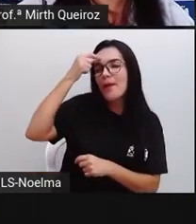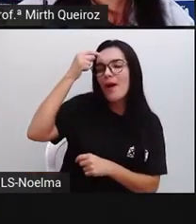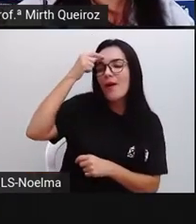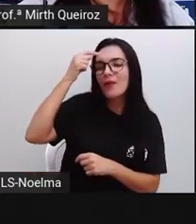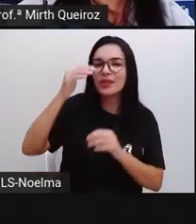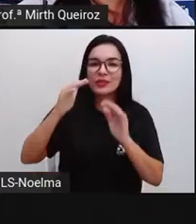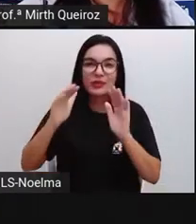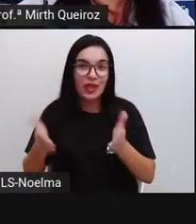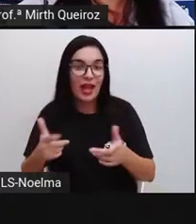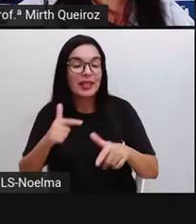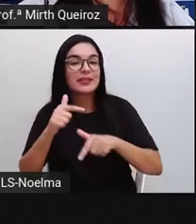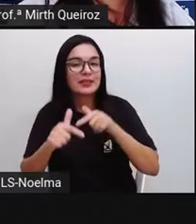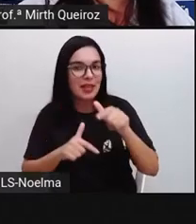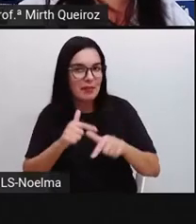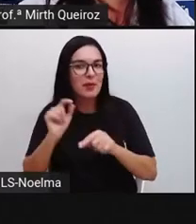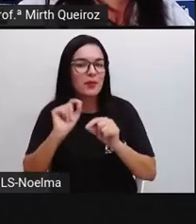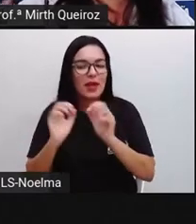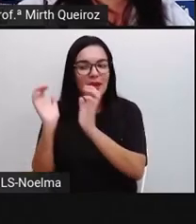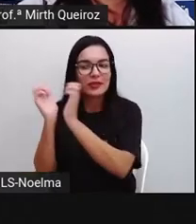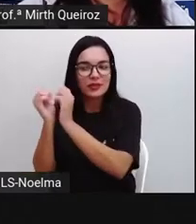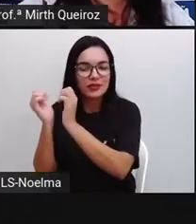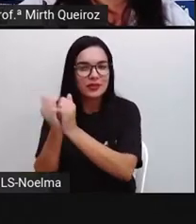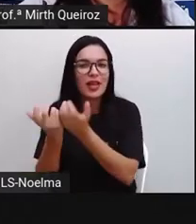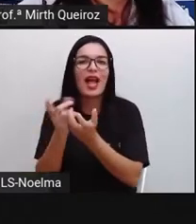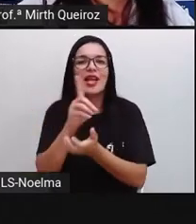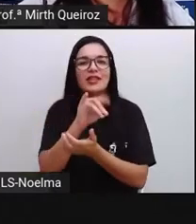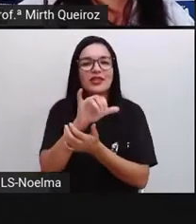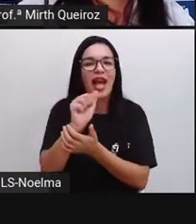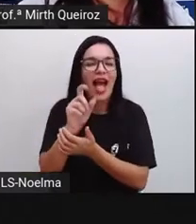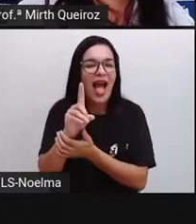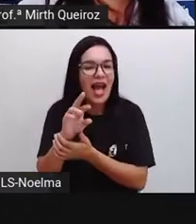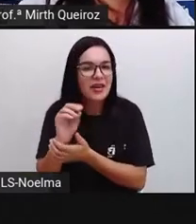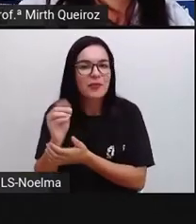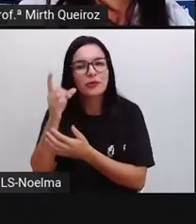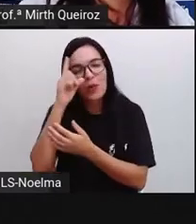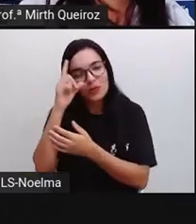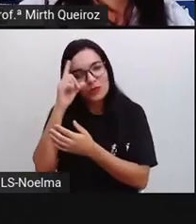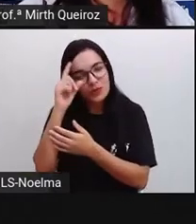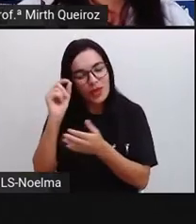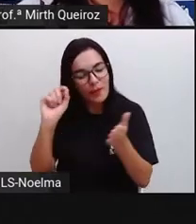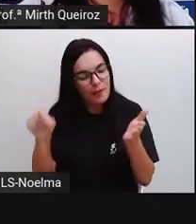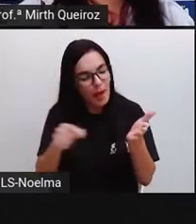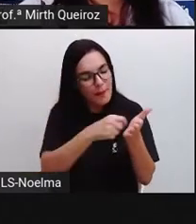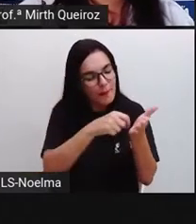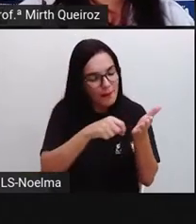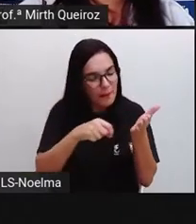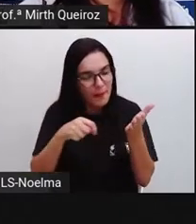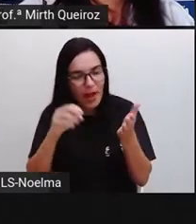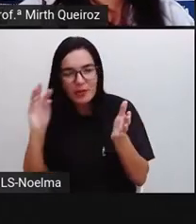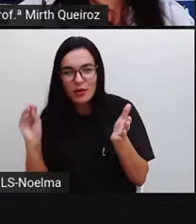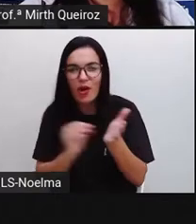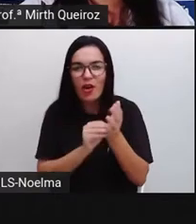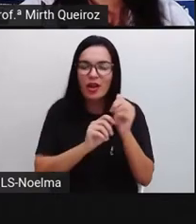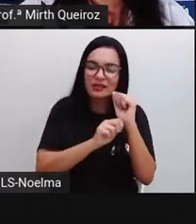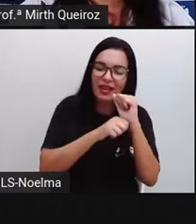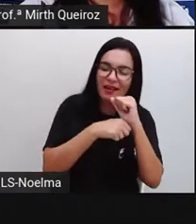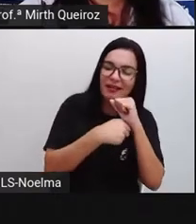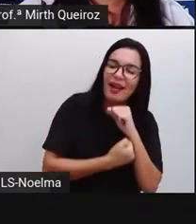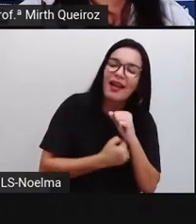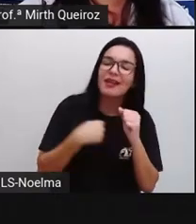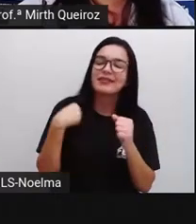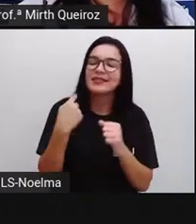que já trabalhamos sobre o gênero textual diário, né? Ali onde a gente registra os nossos segredos, as nossas